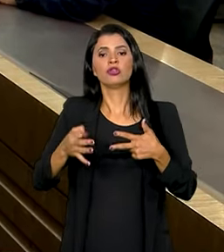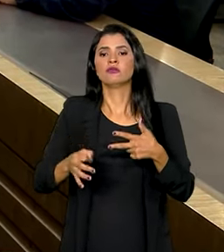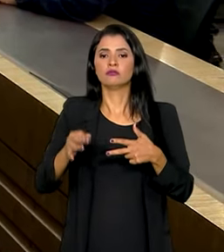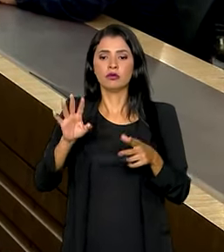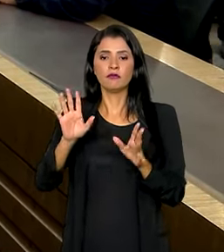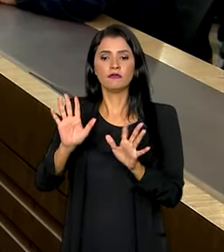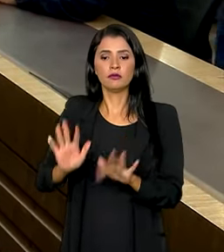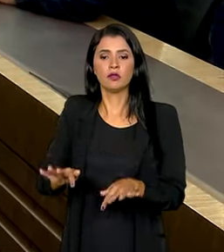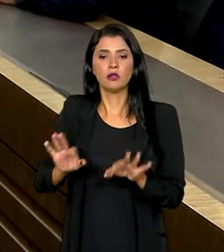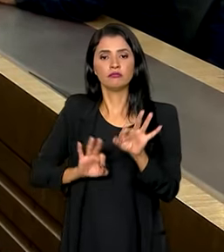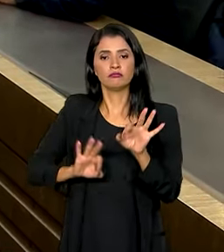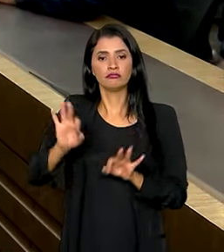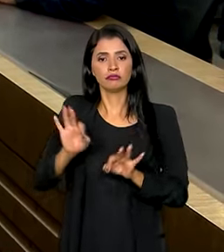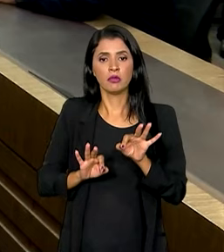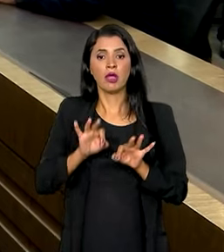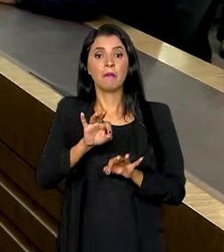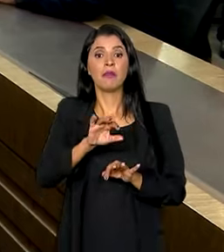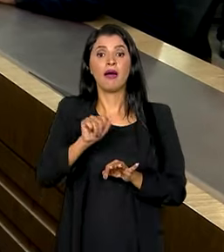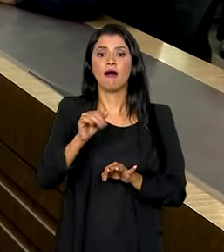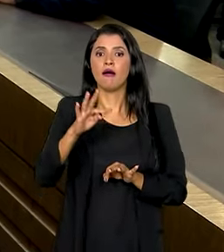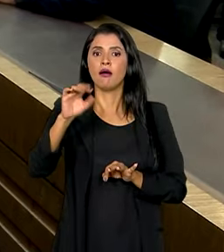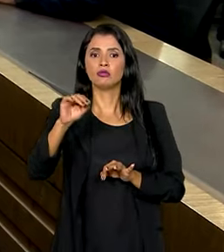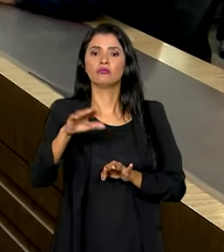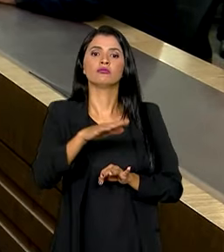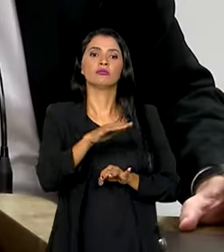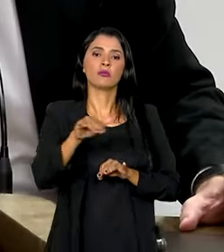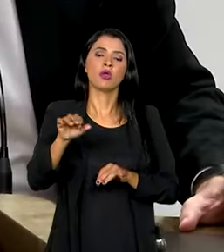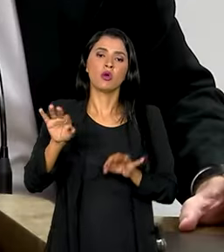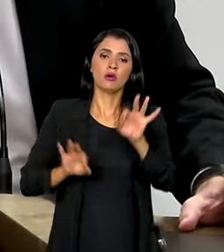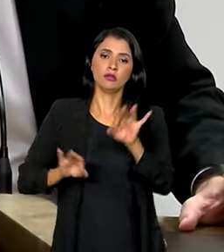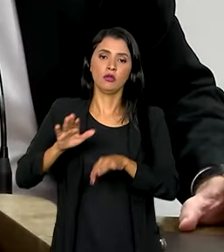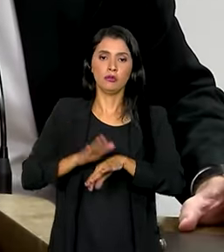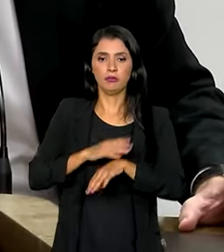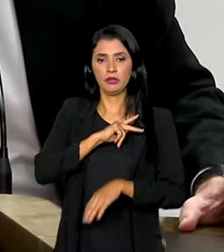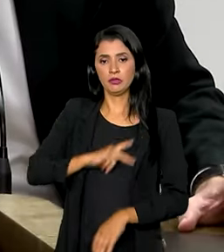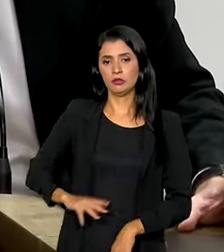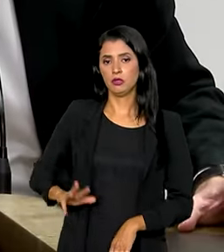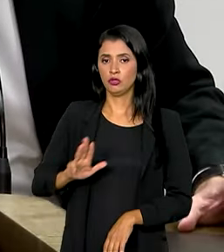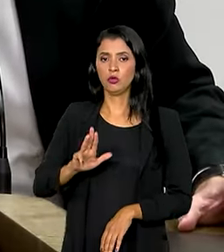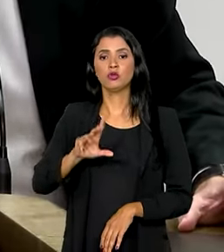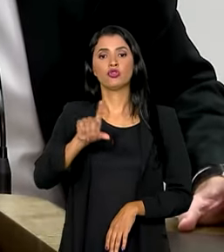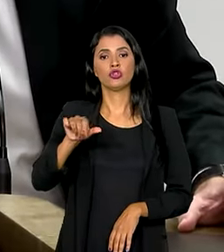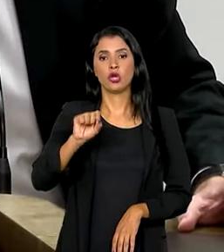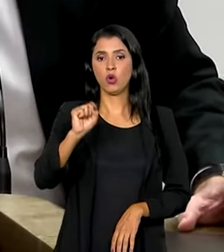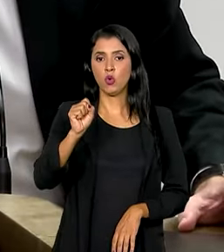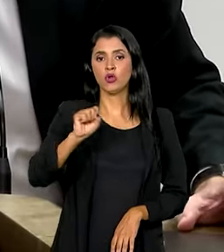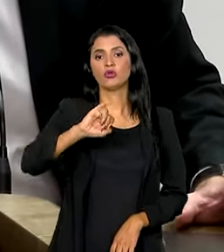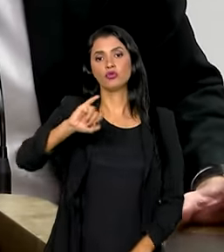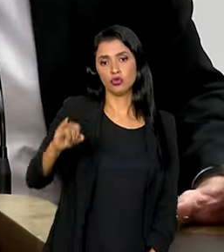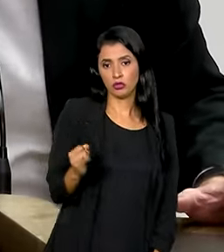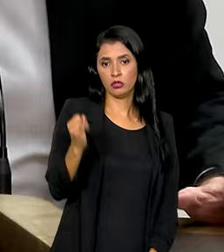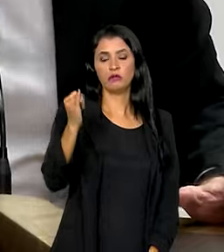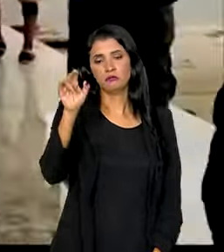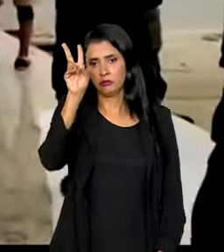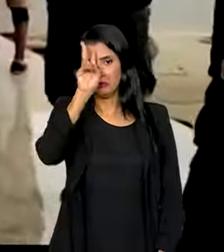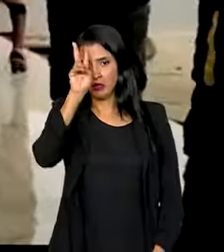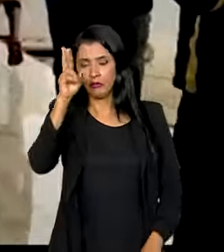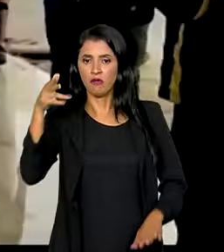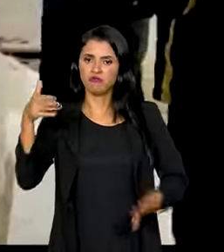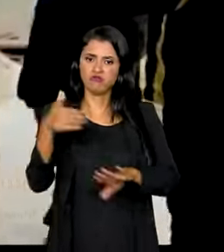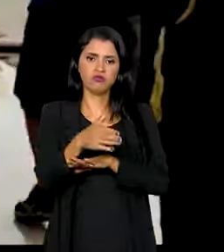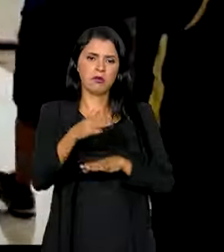de ação para o ato convocado pelo presidente Lula no próximo dia 8 de janeiro. Para relembrar a invasão